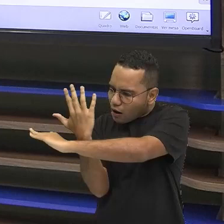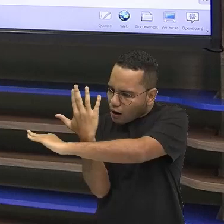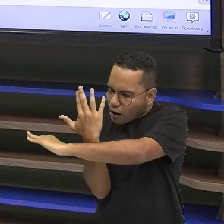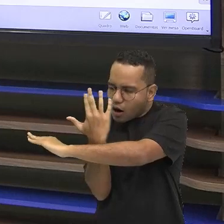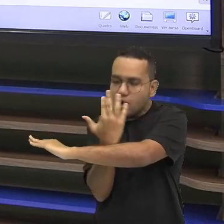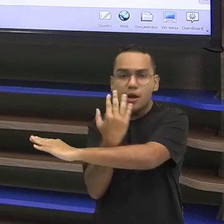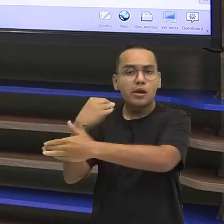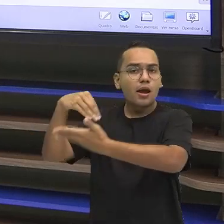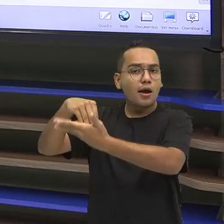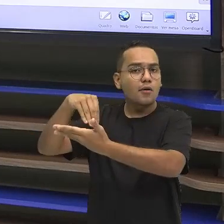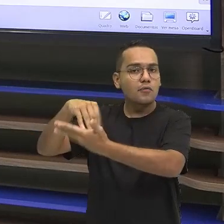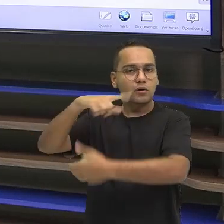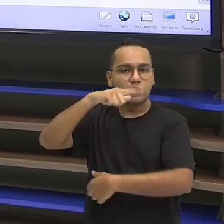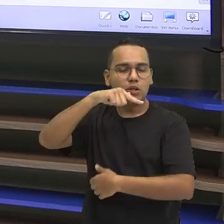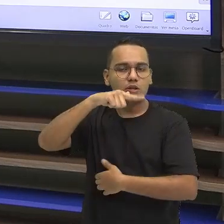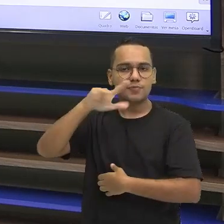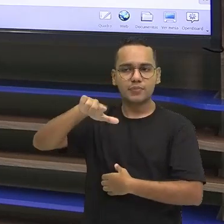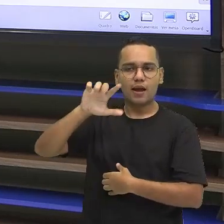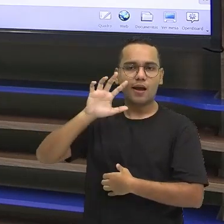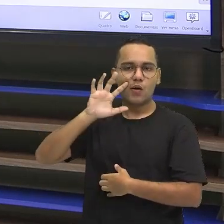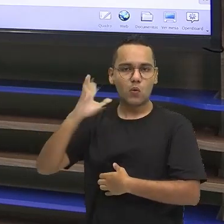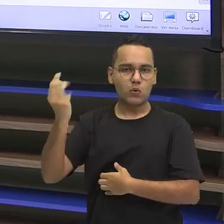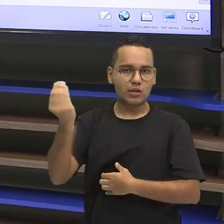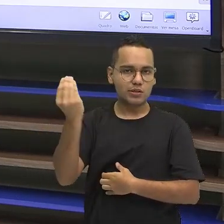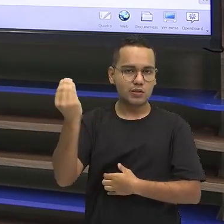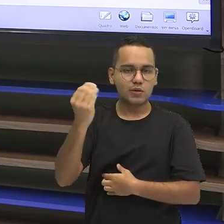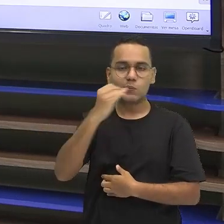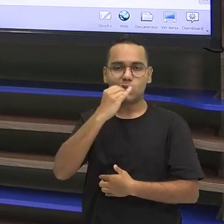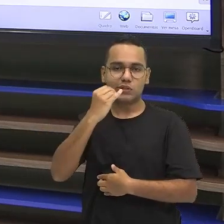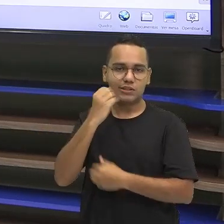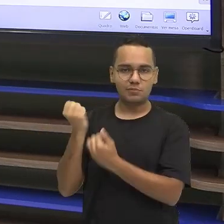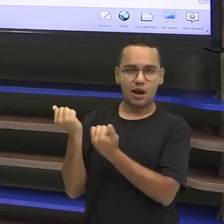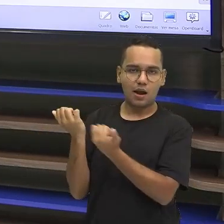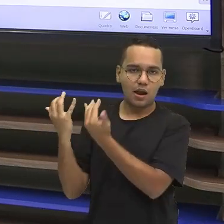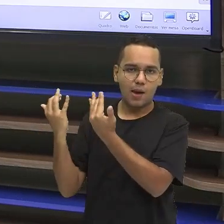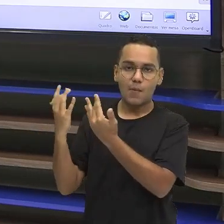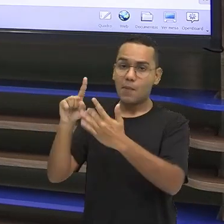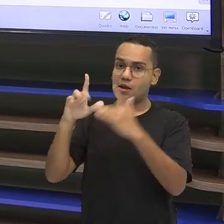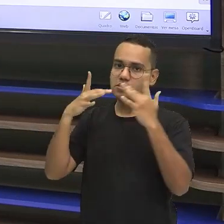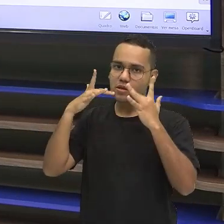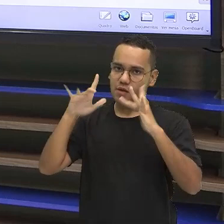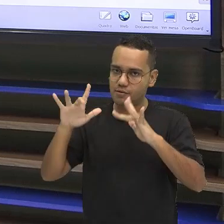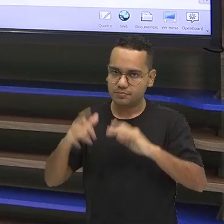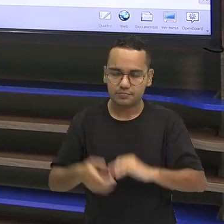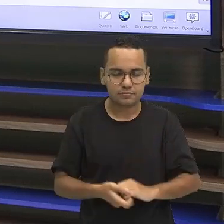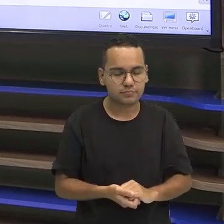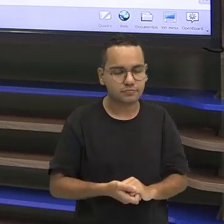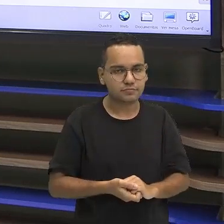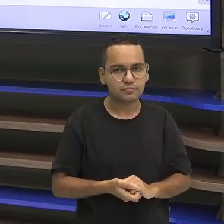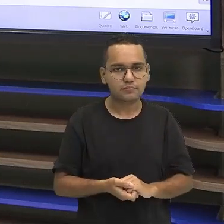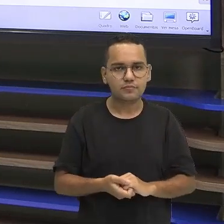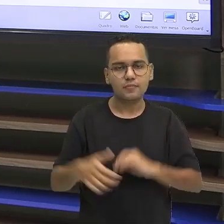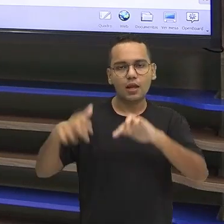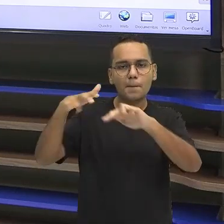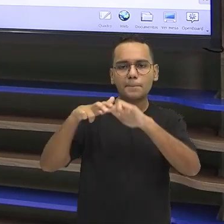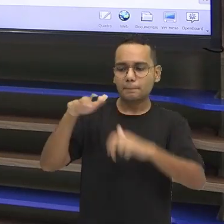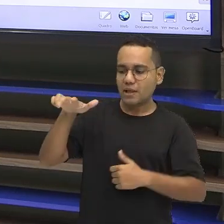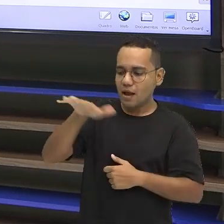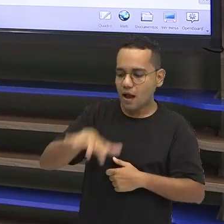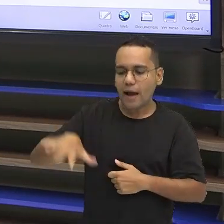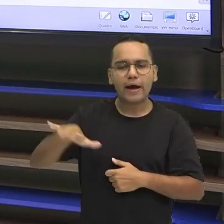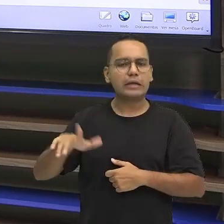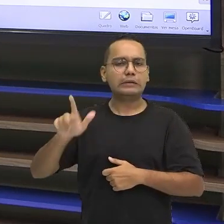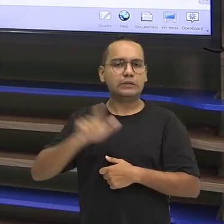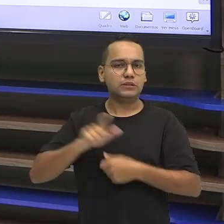falta de água também, podem acontecer as queimadas, né? Então, esse ambiente, esse bioma, ele está